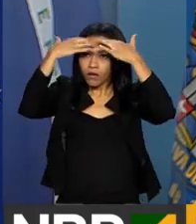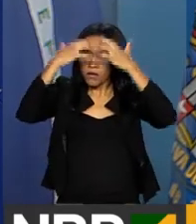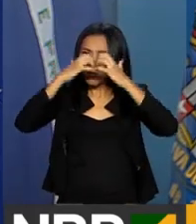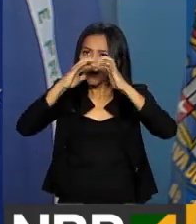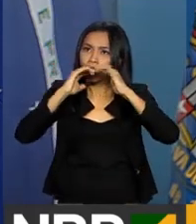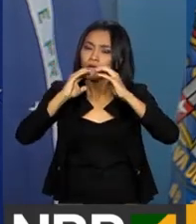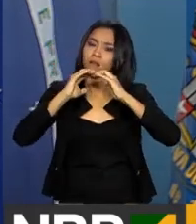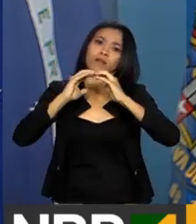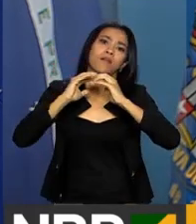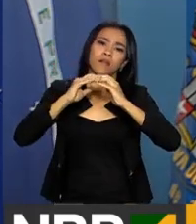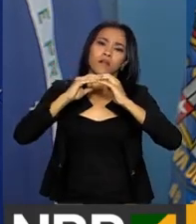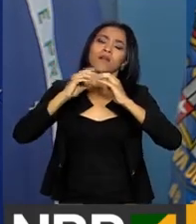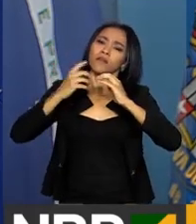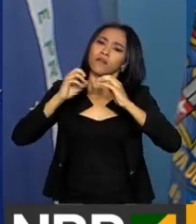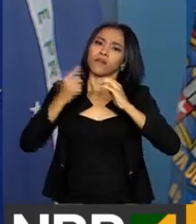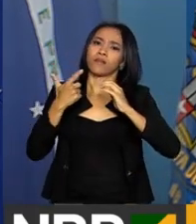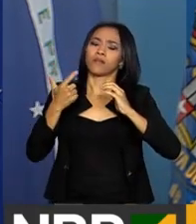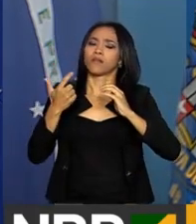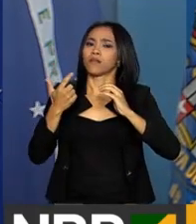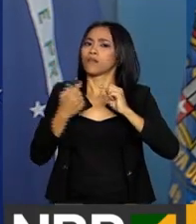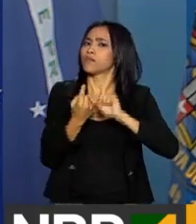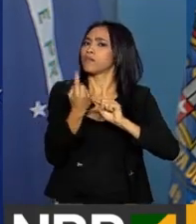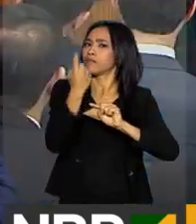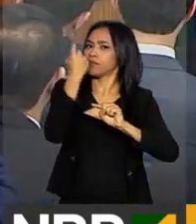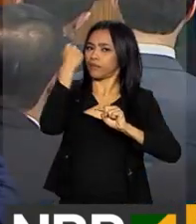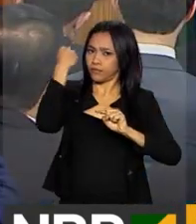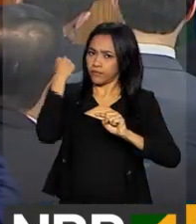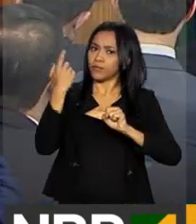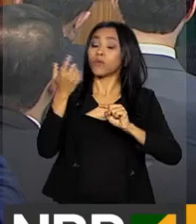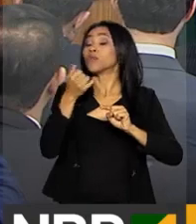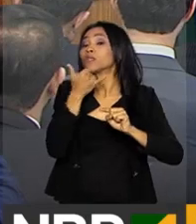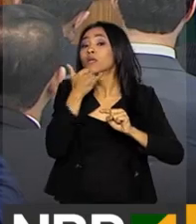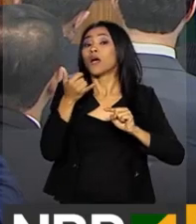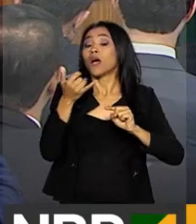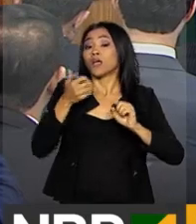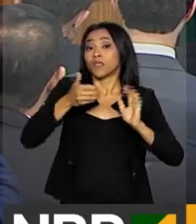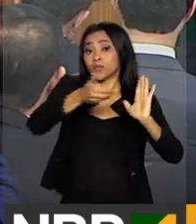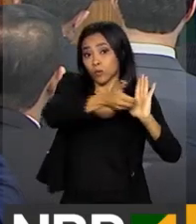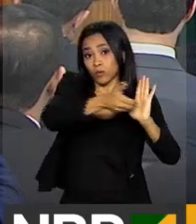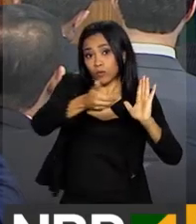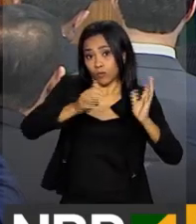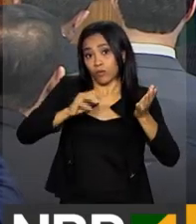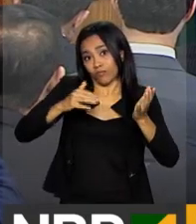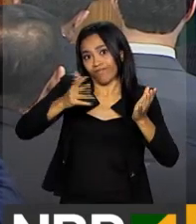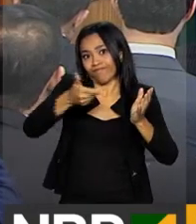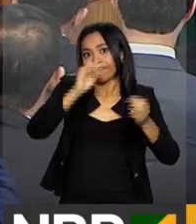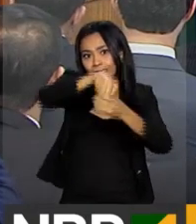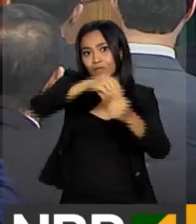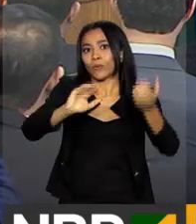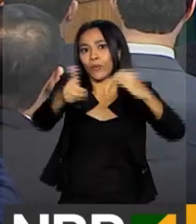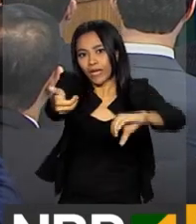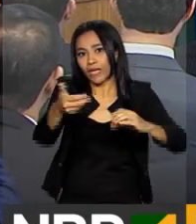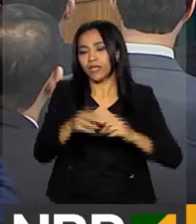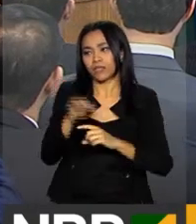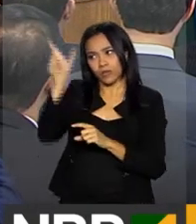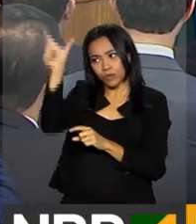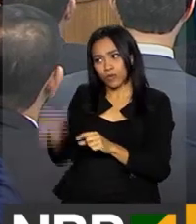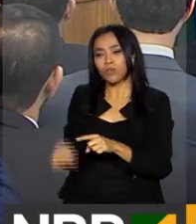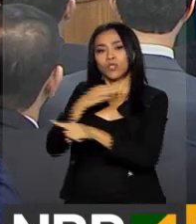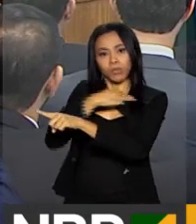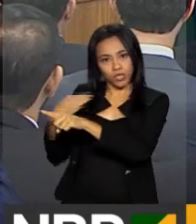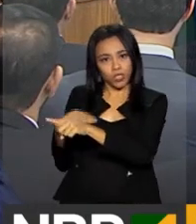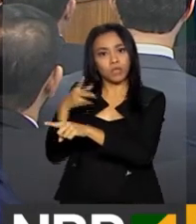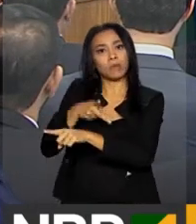passou por todos aqueles membros do congresso nacional nosso ministro kassab trabalhou muito nisso e os senhores todos